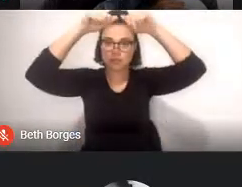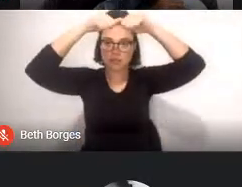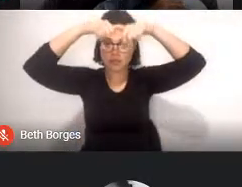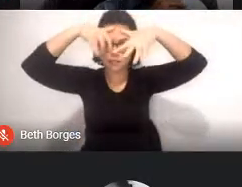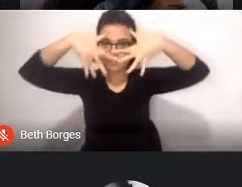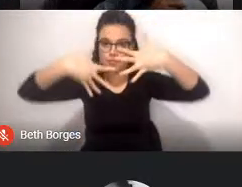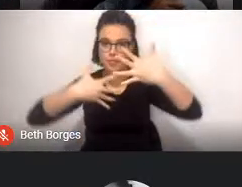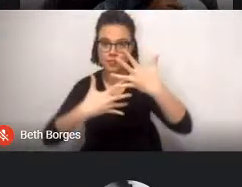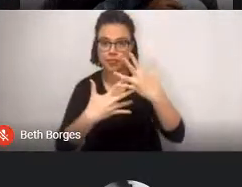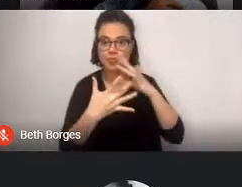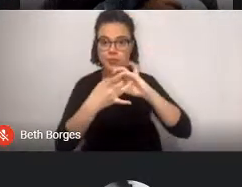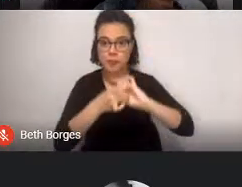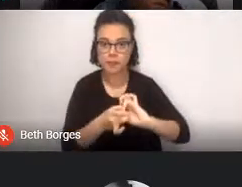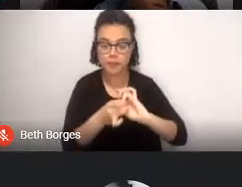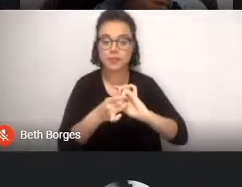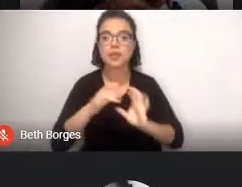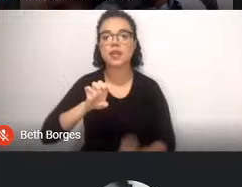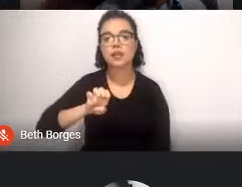é,